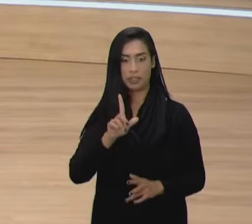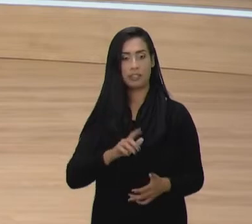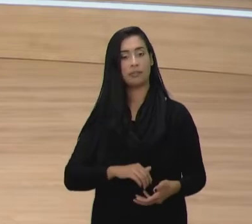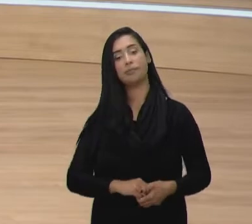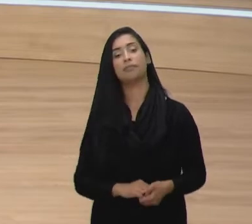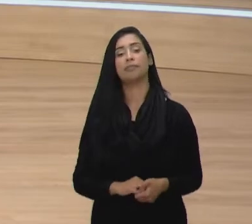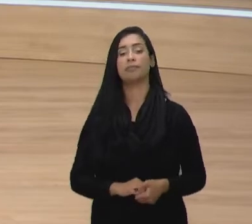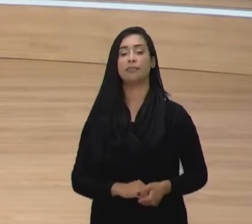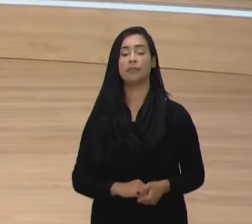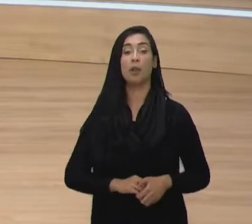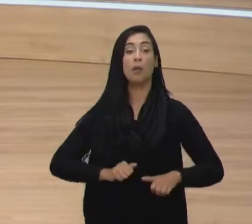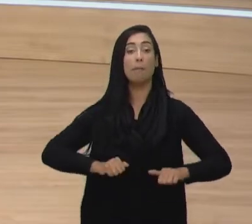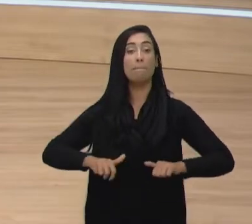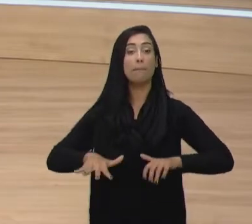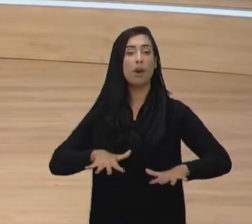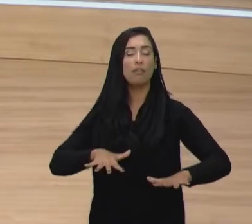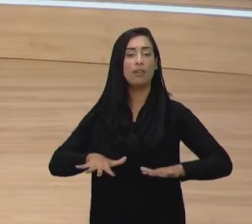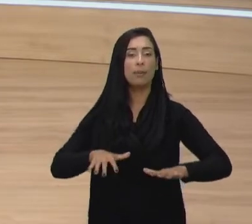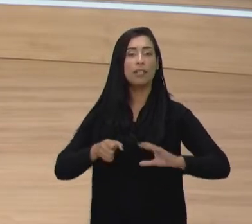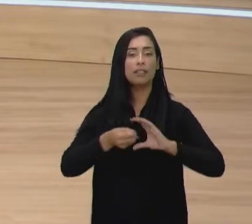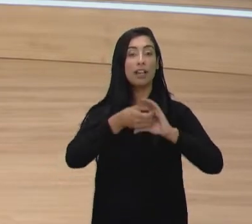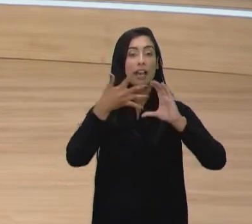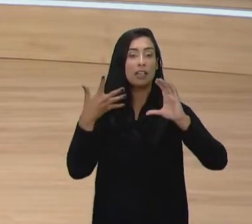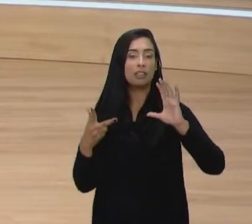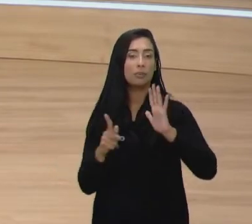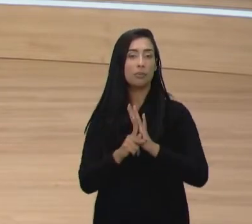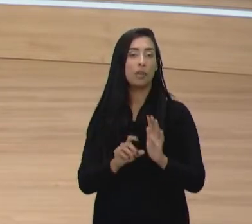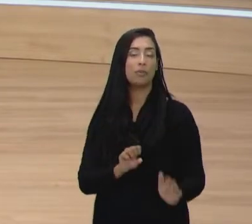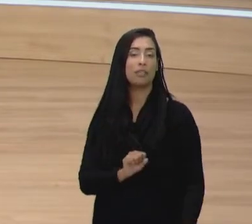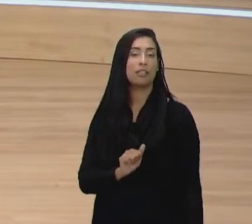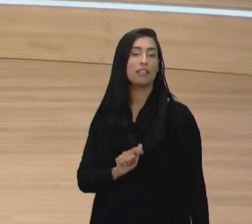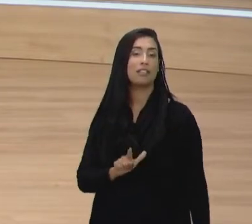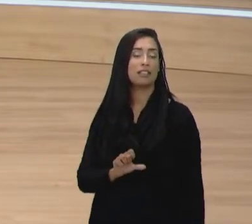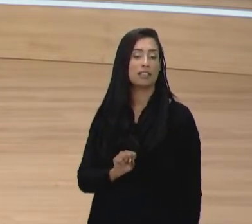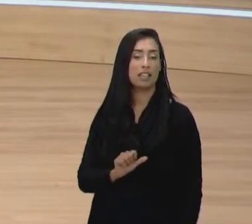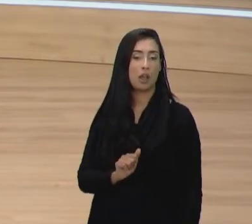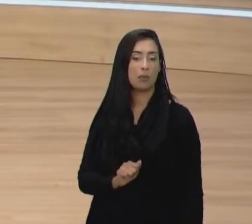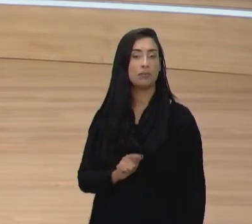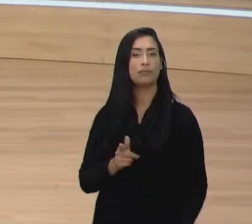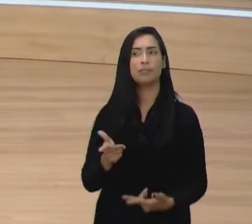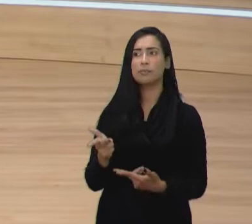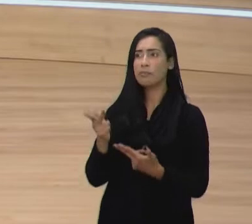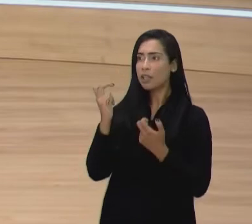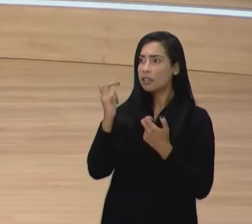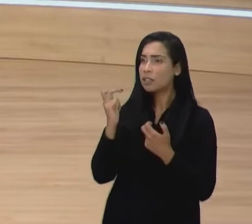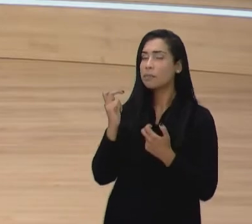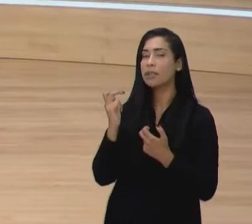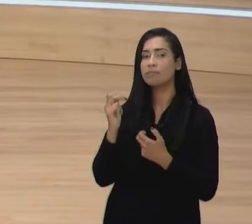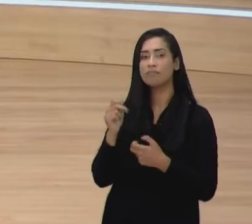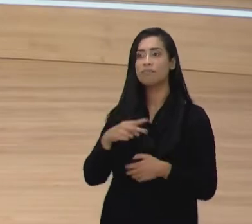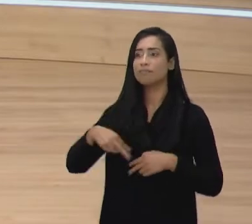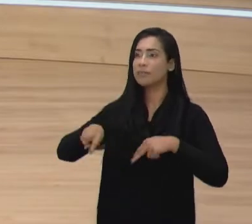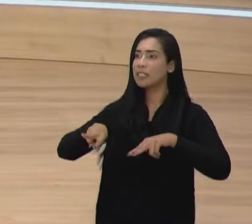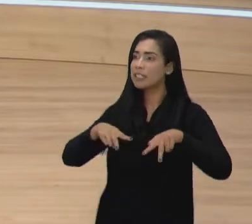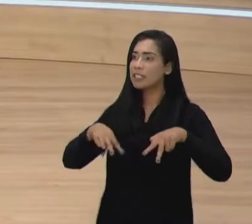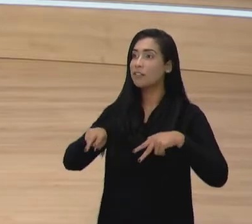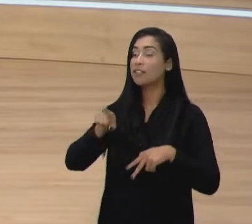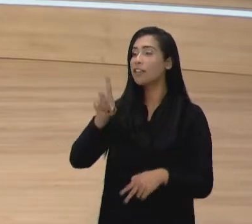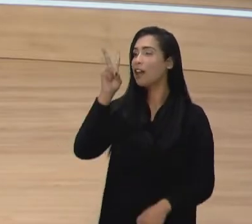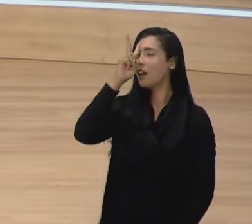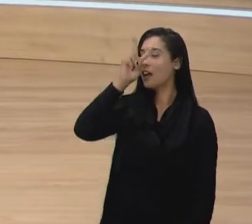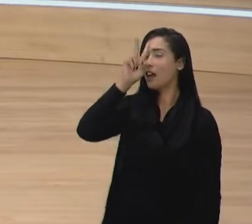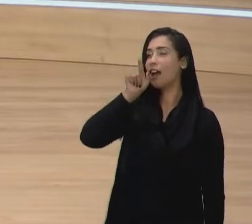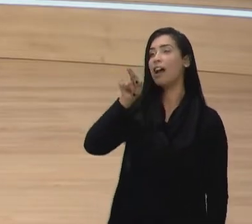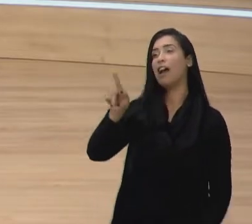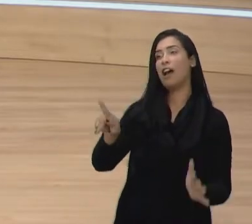gente trazer movimentações que são características de salsa. E quando você olhar o pessoal dançando, se você olhar alguém dançando sem a música, você vai falar, ah, esse